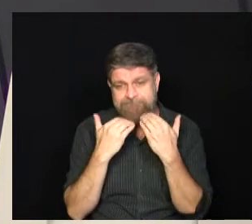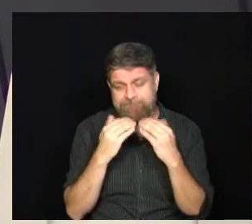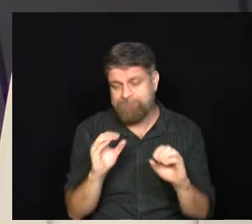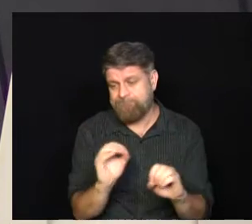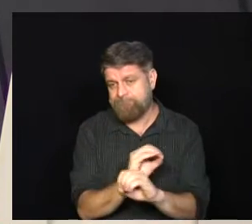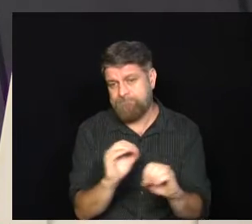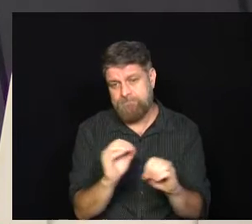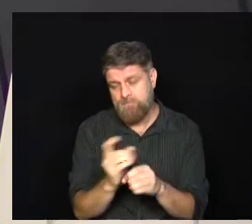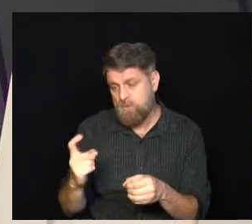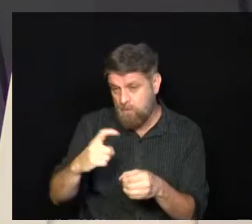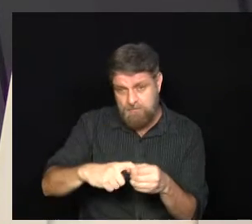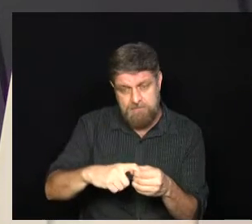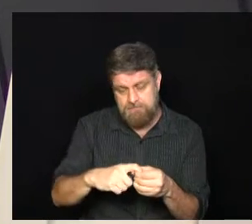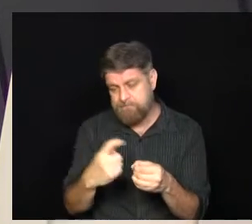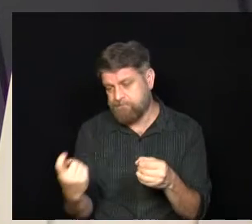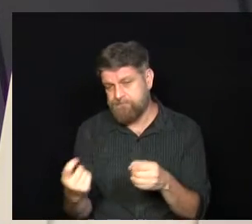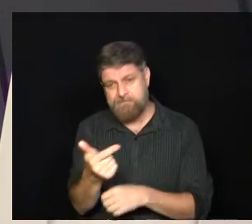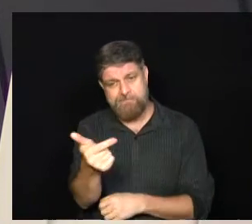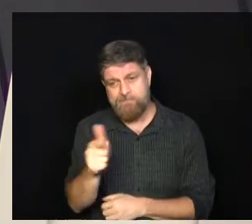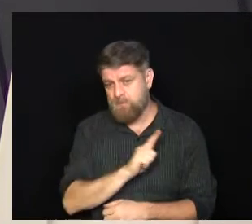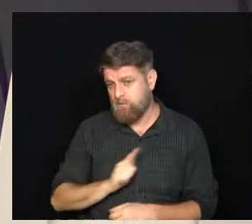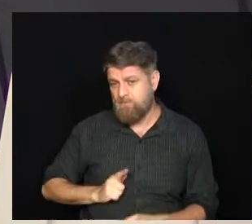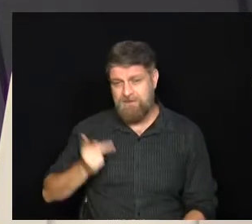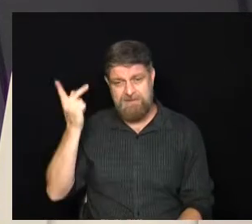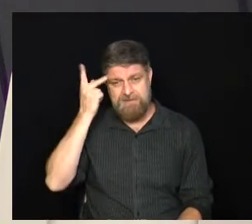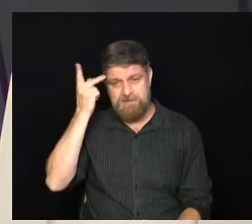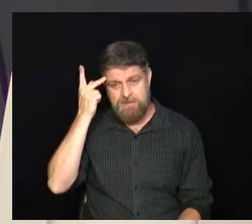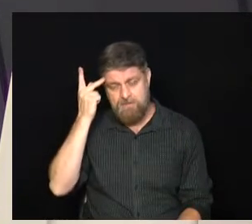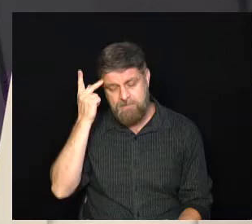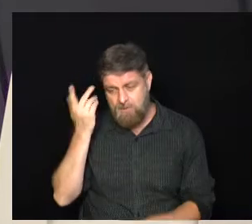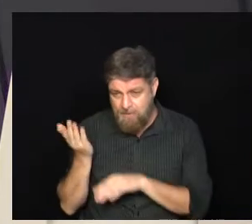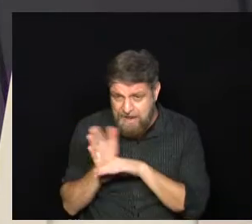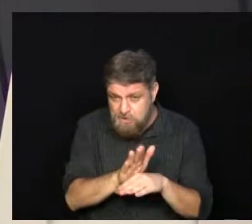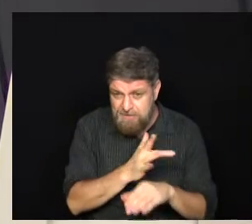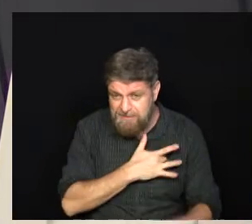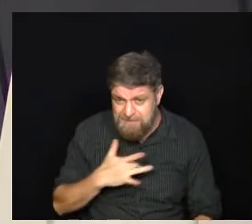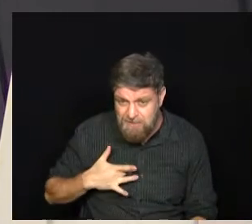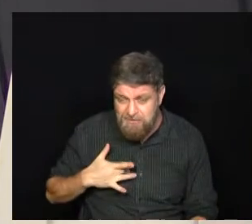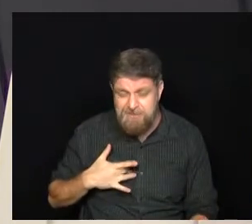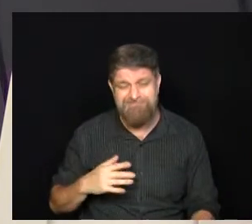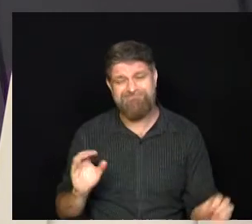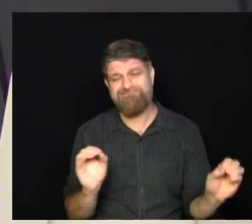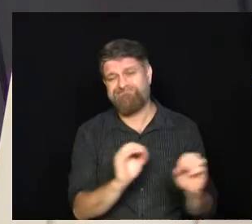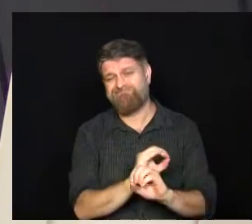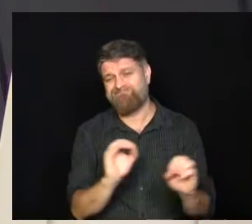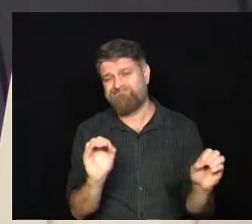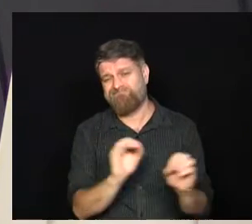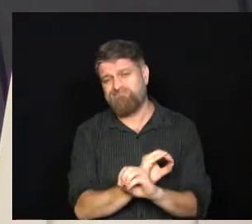de nenhum convênio aí com o governo do estado para ajudar a saúde do município.